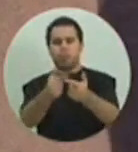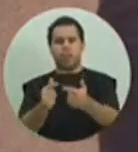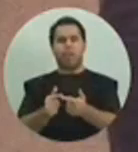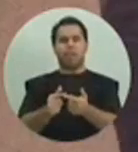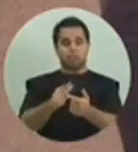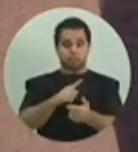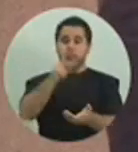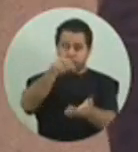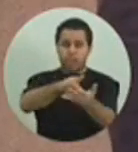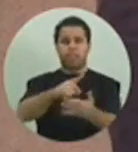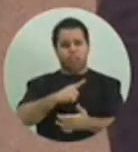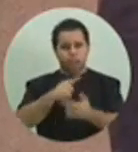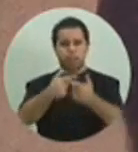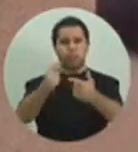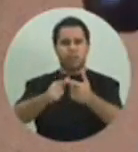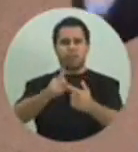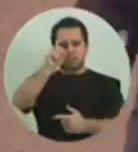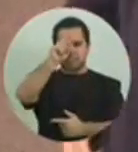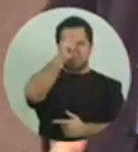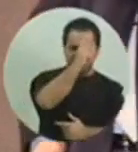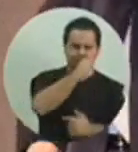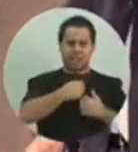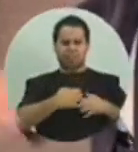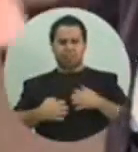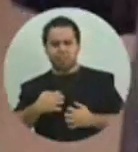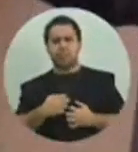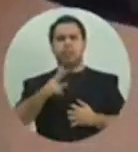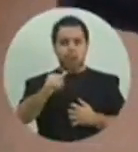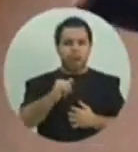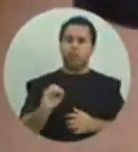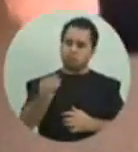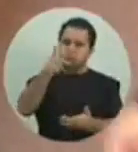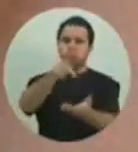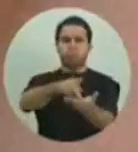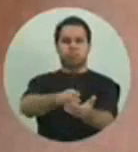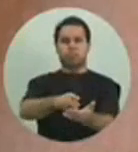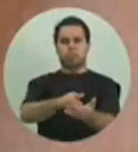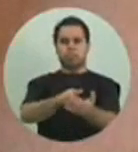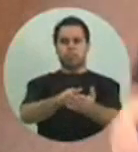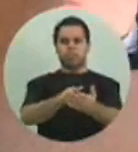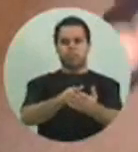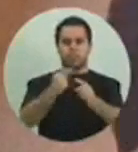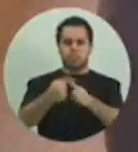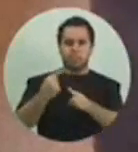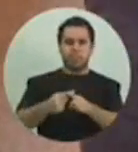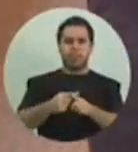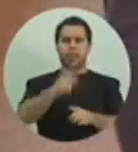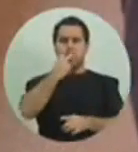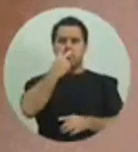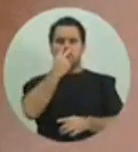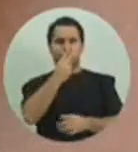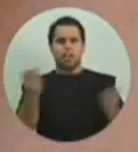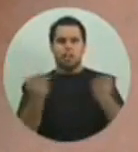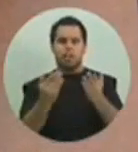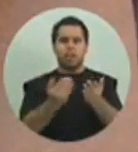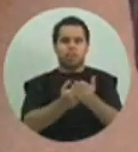exista deserto, eu não quero dizer para você que não exista batalha, luta, eu não quero dizer para